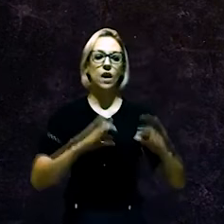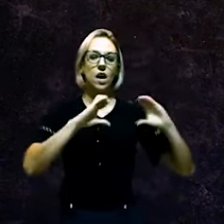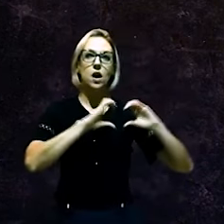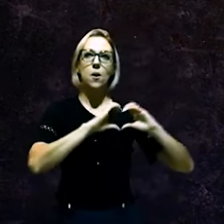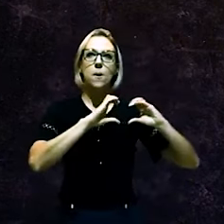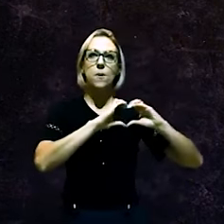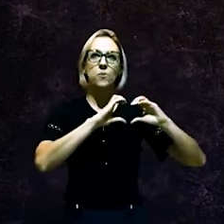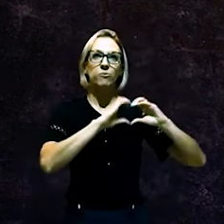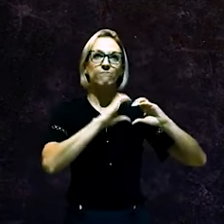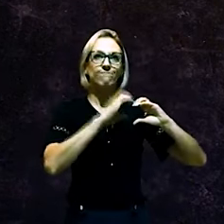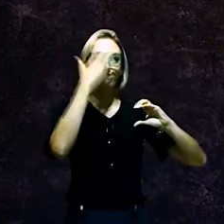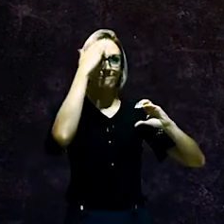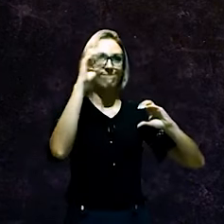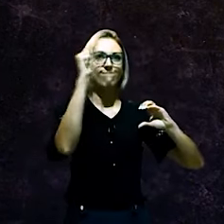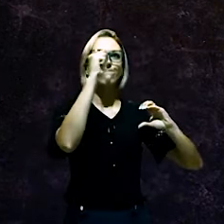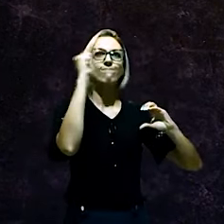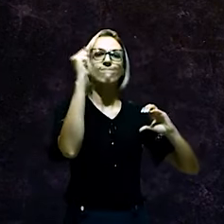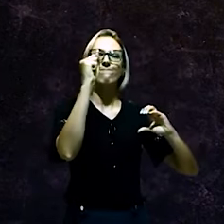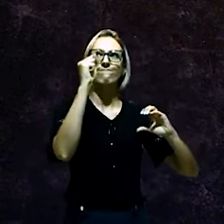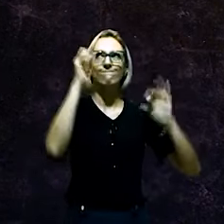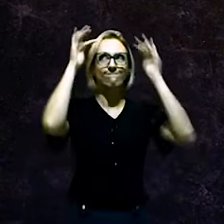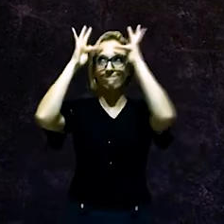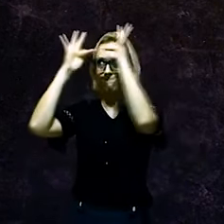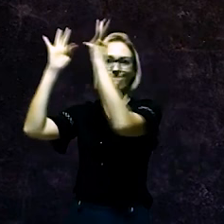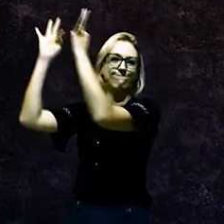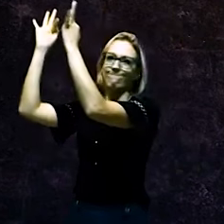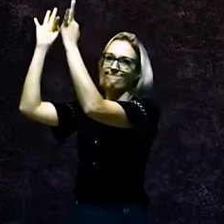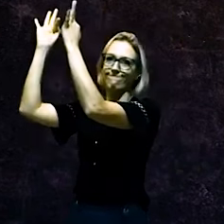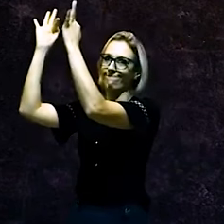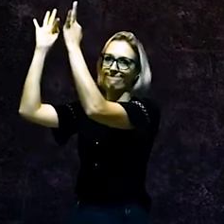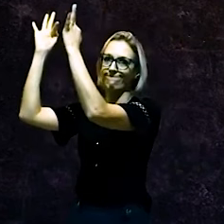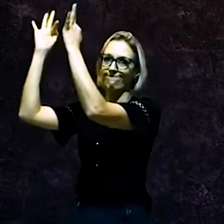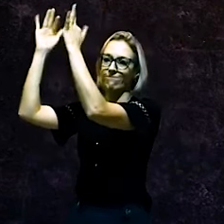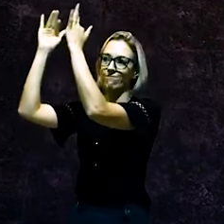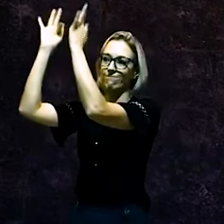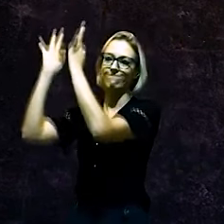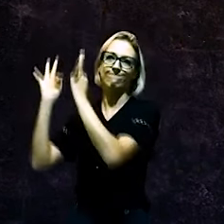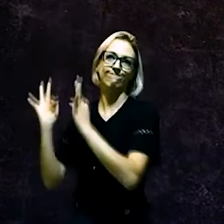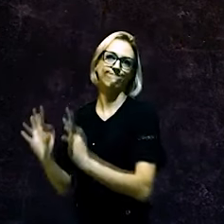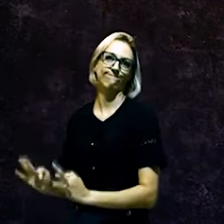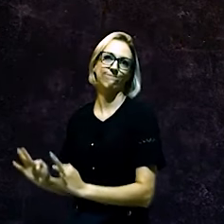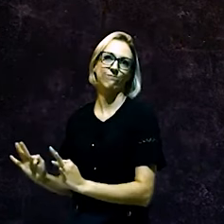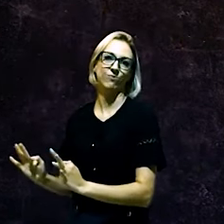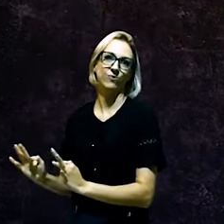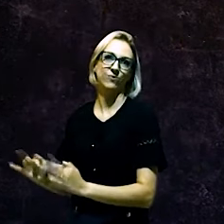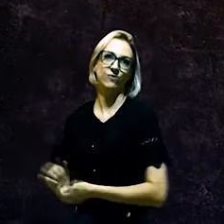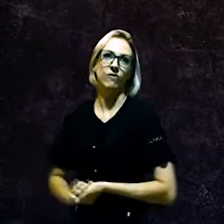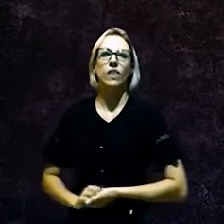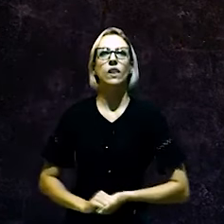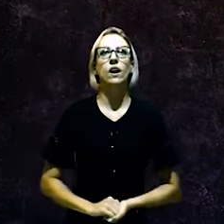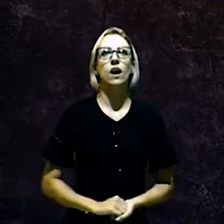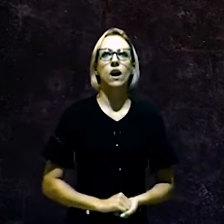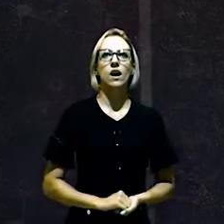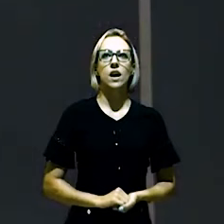dele não era fiel ao Senhor seu Deus, como havia sido fiel o coração de